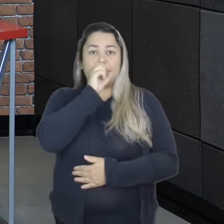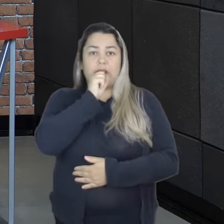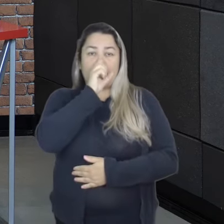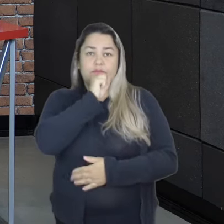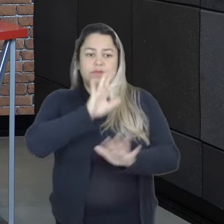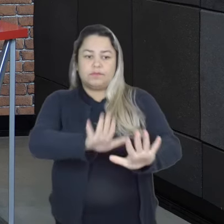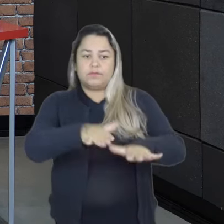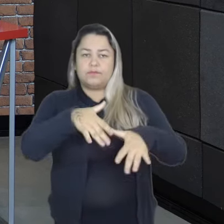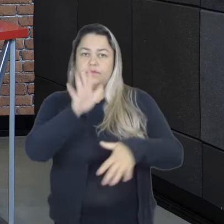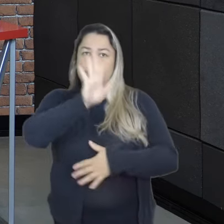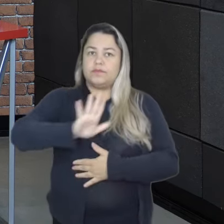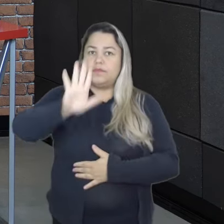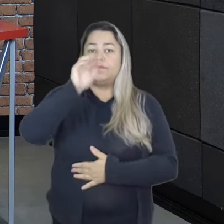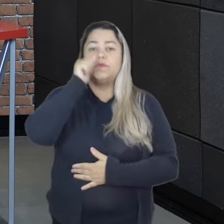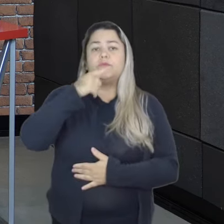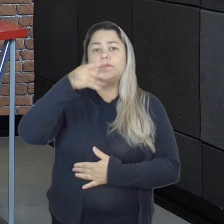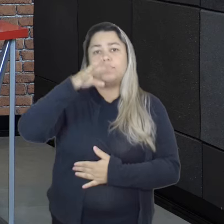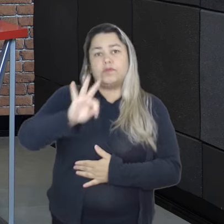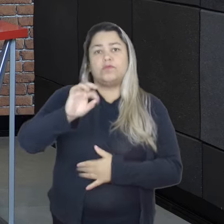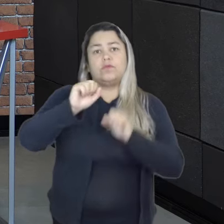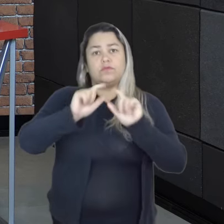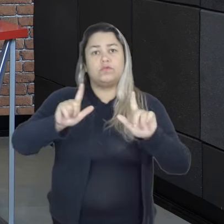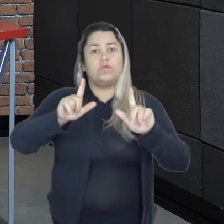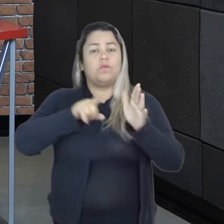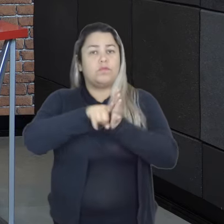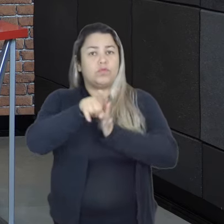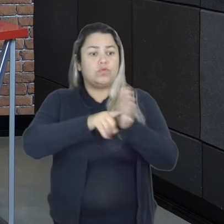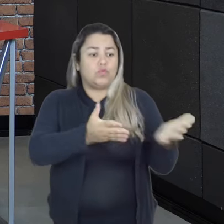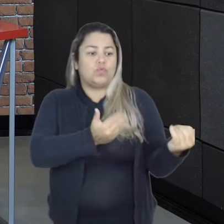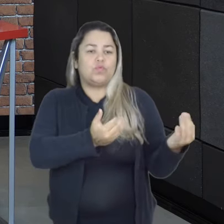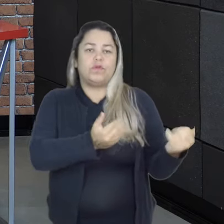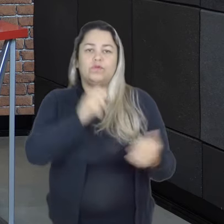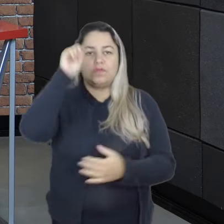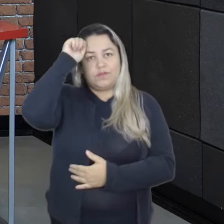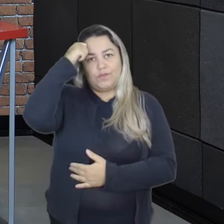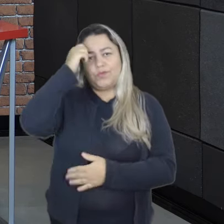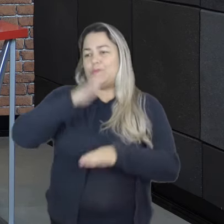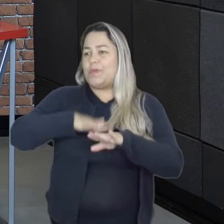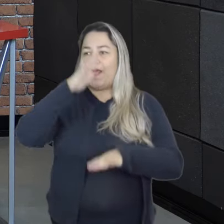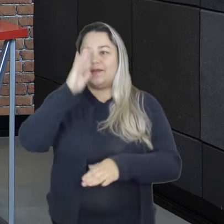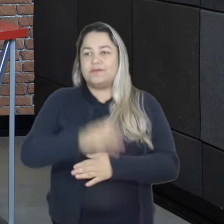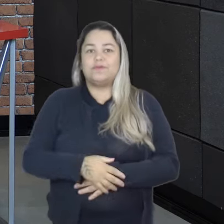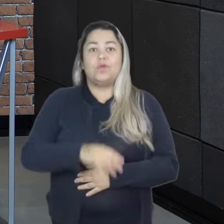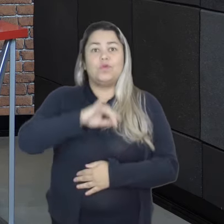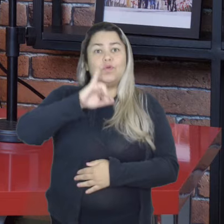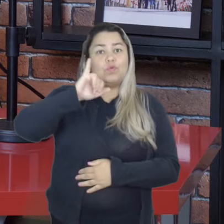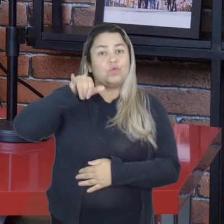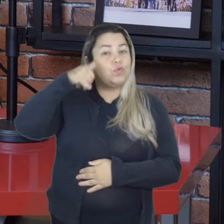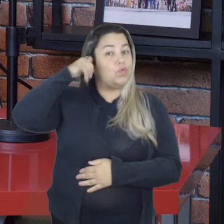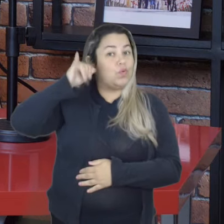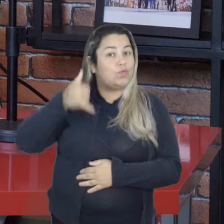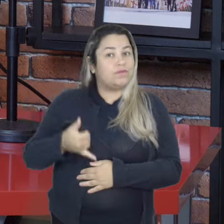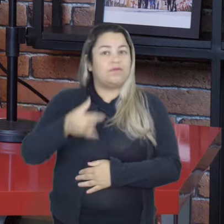Brasil neste sábado. A plenária nacional das mulheres do PT, o lançamento do plano Juventude Negra Viva e muito mais.